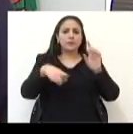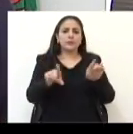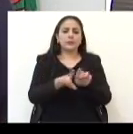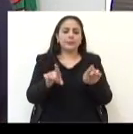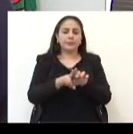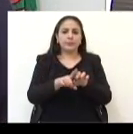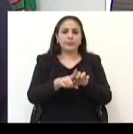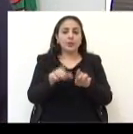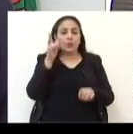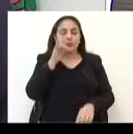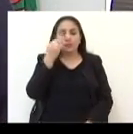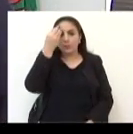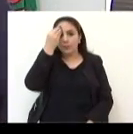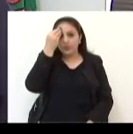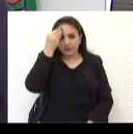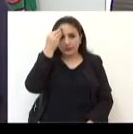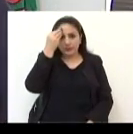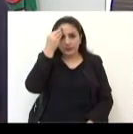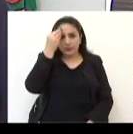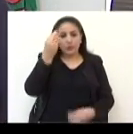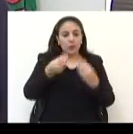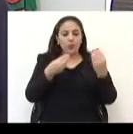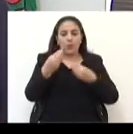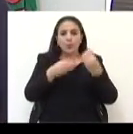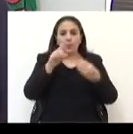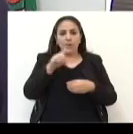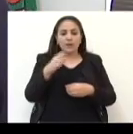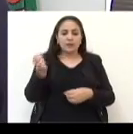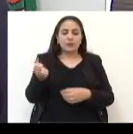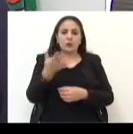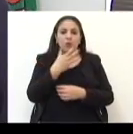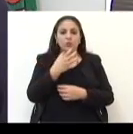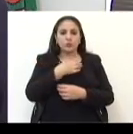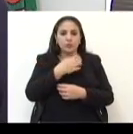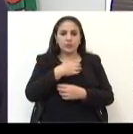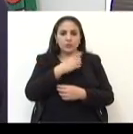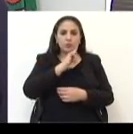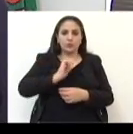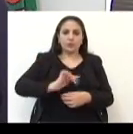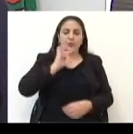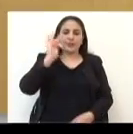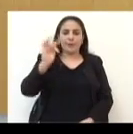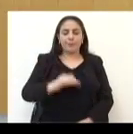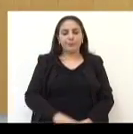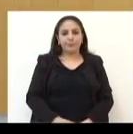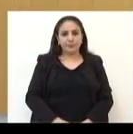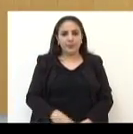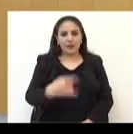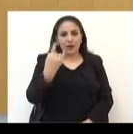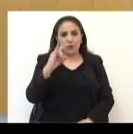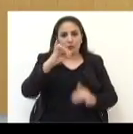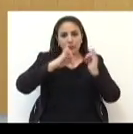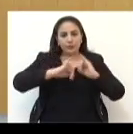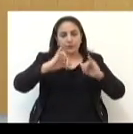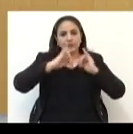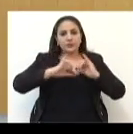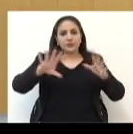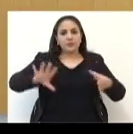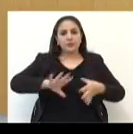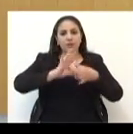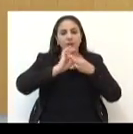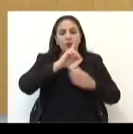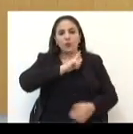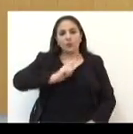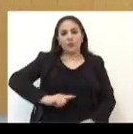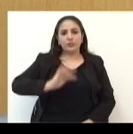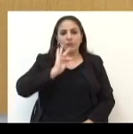em também entender quais serão essa nova medida por parte do governo federal. A última notícia